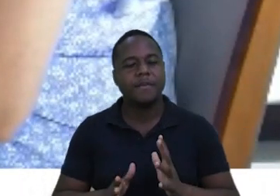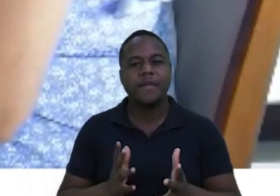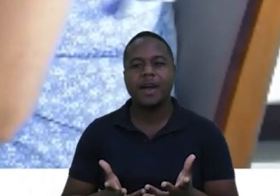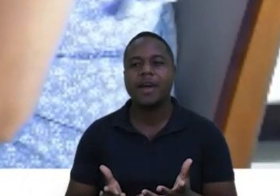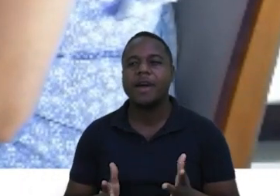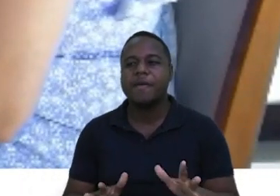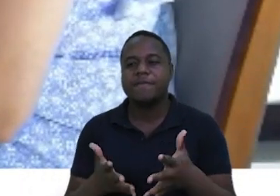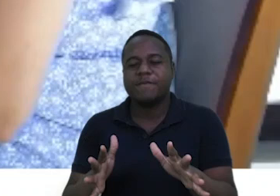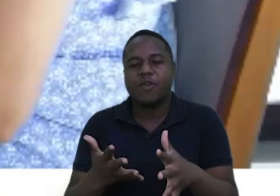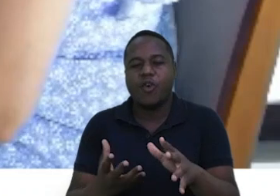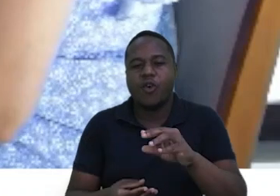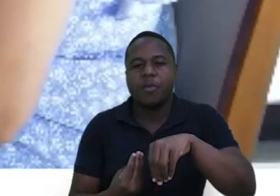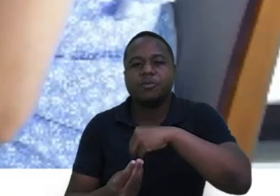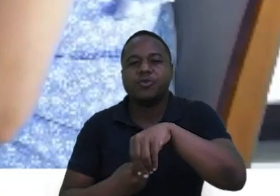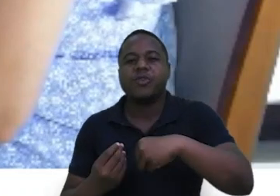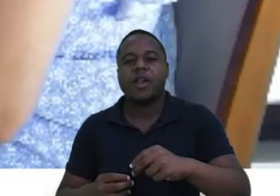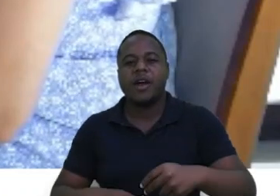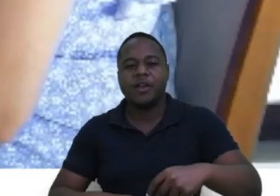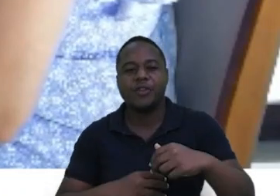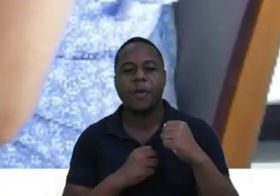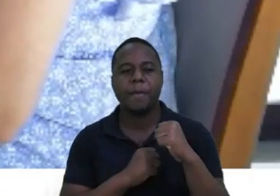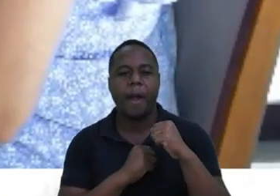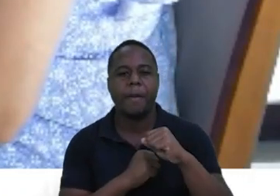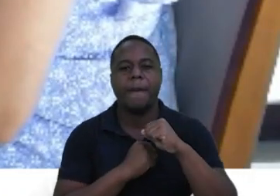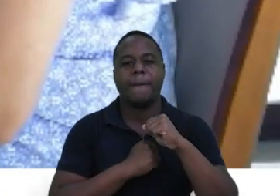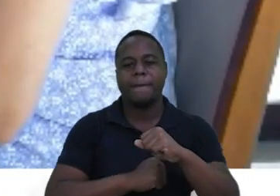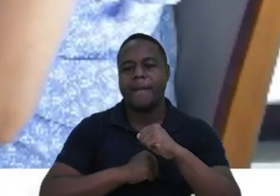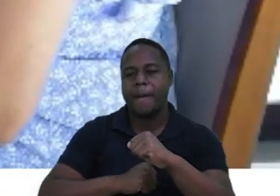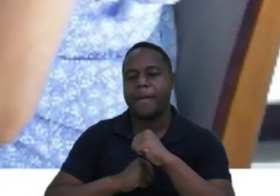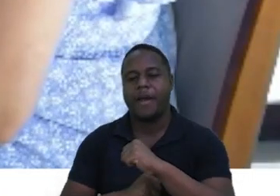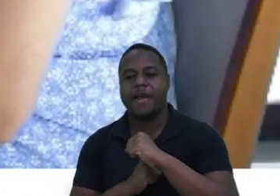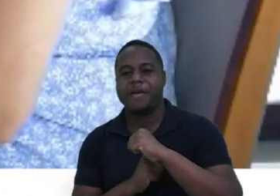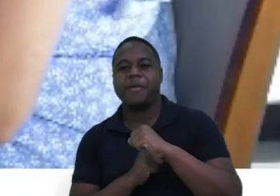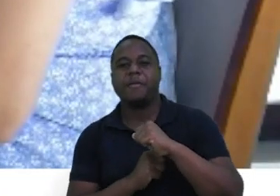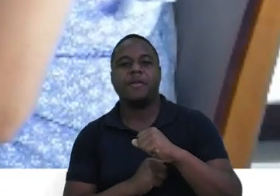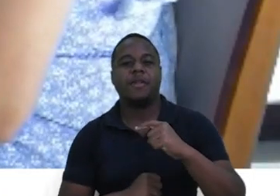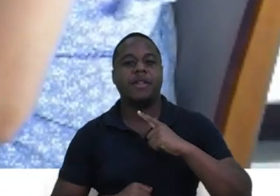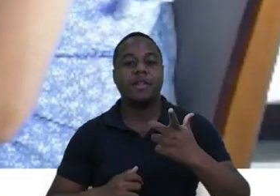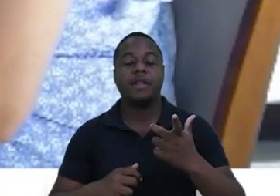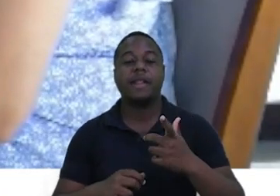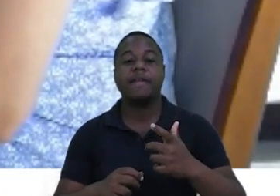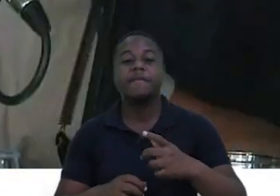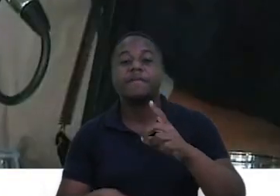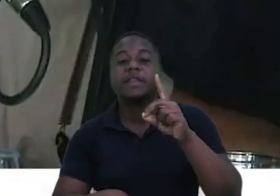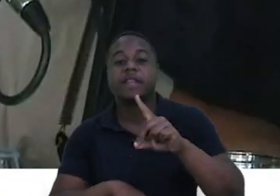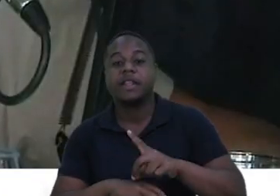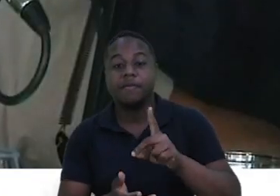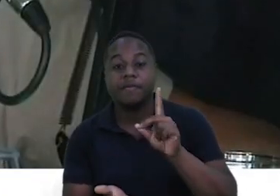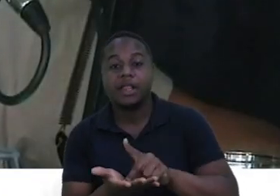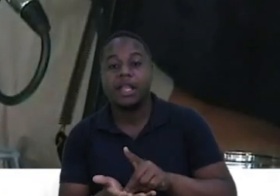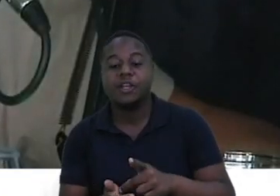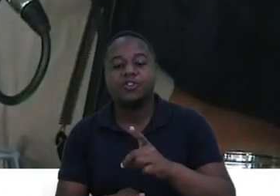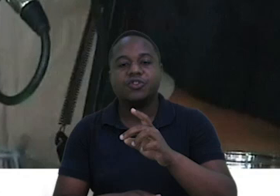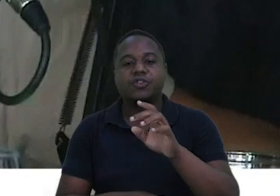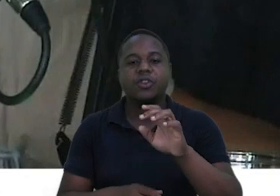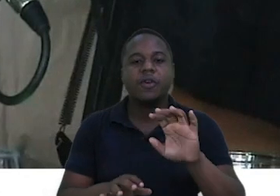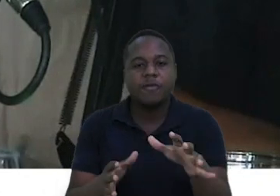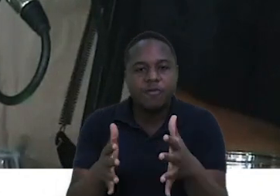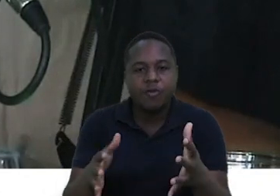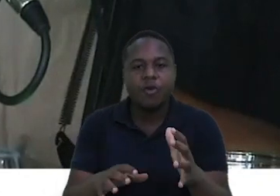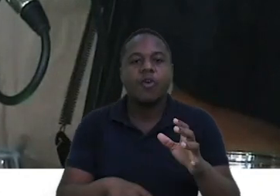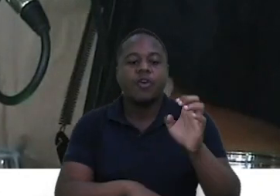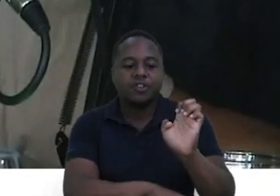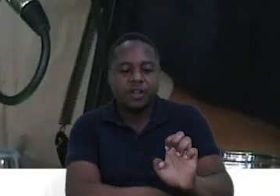tem. Exato. Que dentro do Nordeste dança diferente, né? Em cada estado é peculiarmente isso, dançado é de forma diferente. E